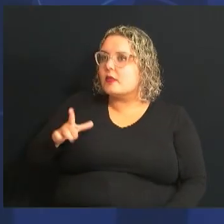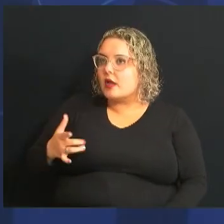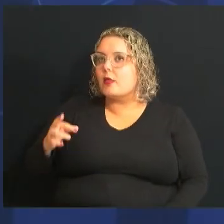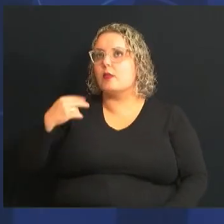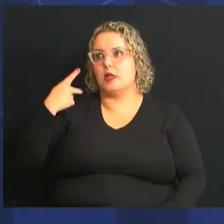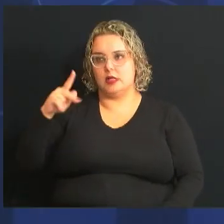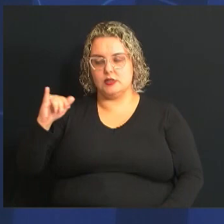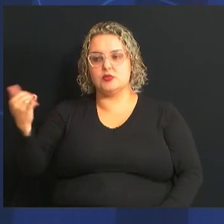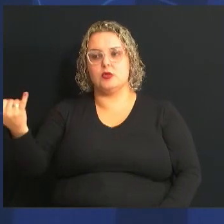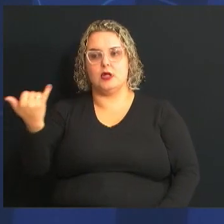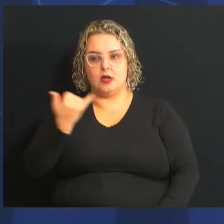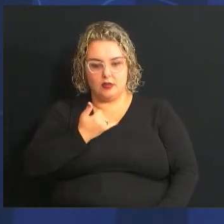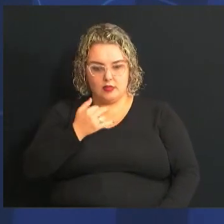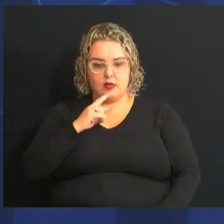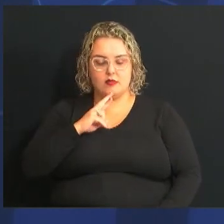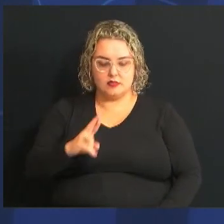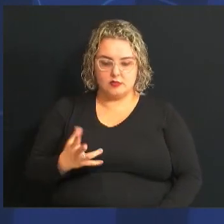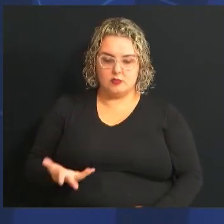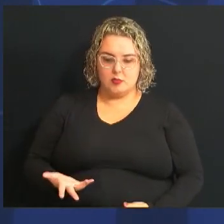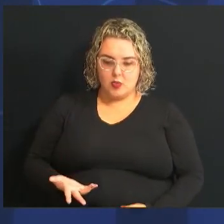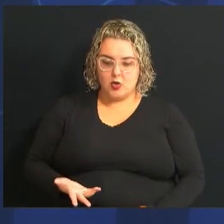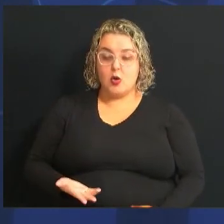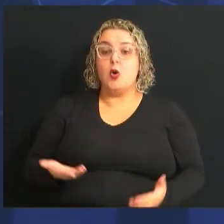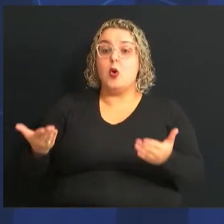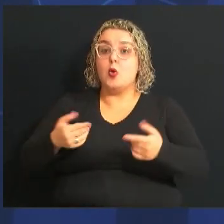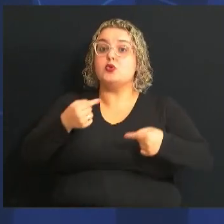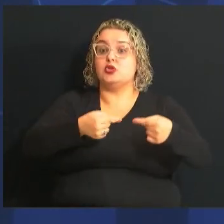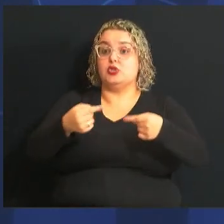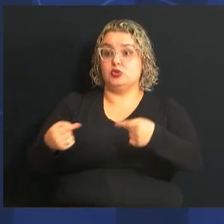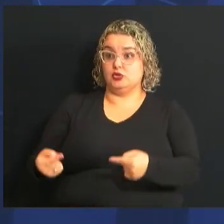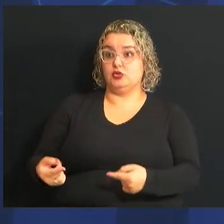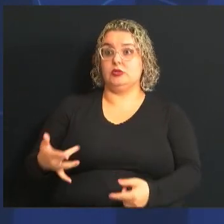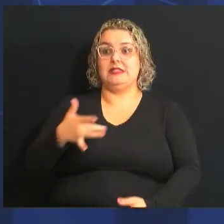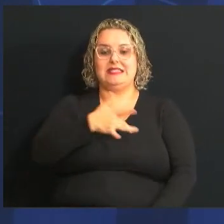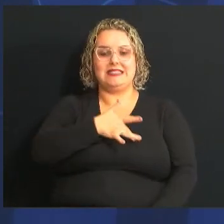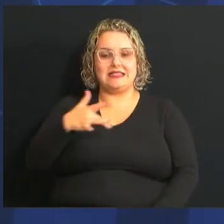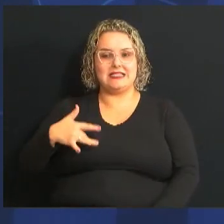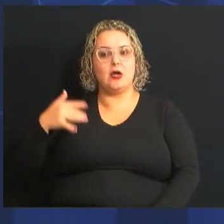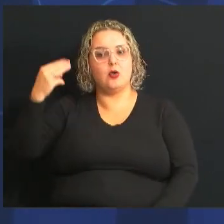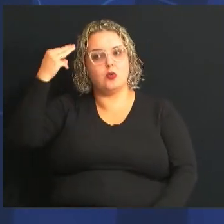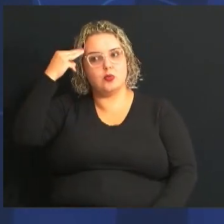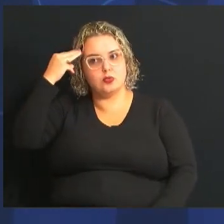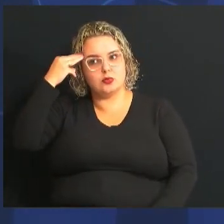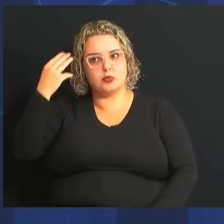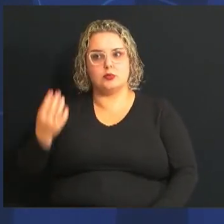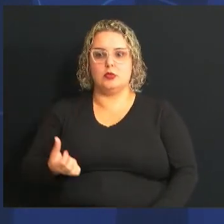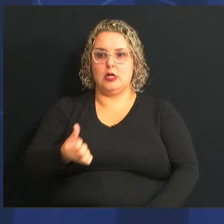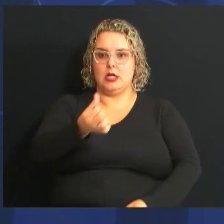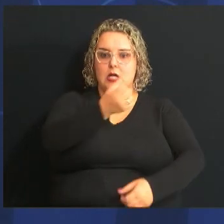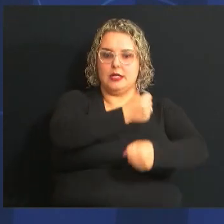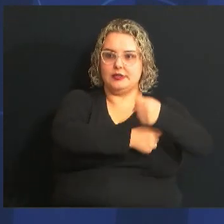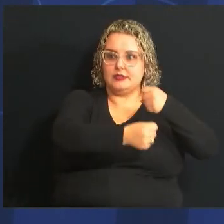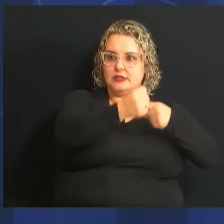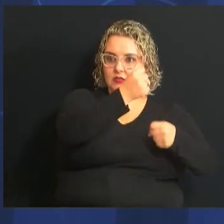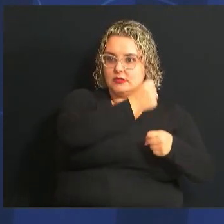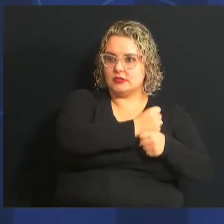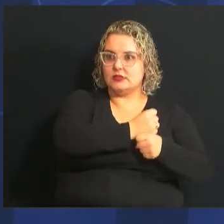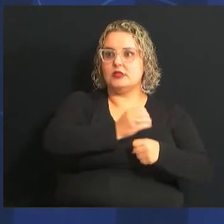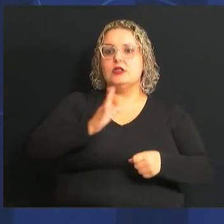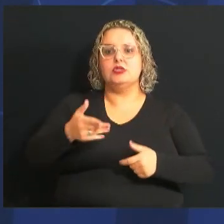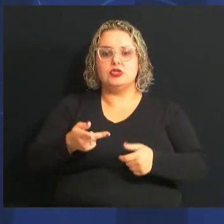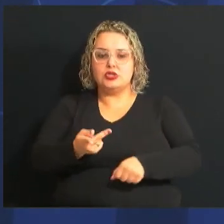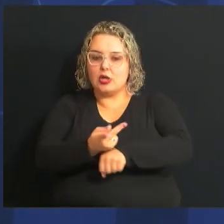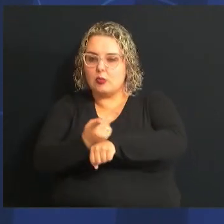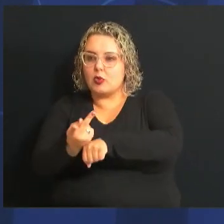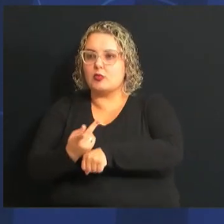eu percebi que o que hoje é muito discutido, que é saúde mental, há 6 anos você já buscava um estilo